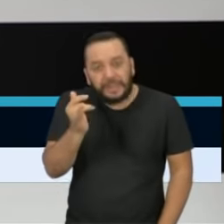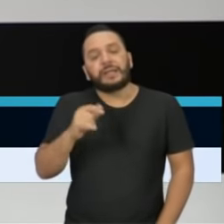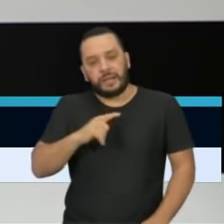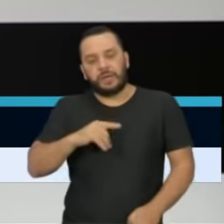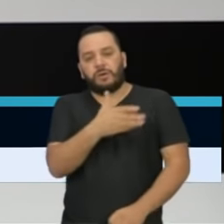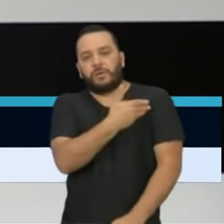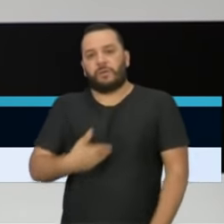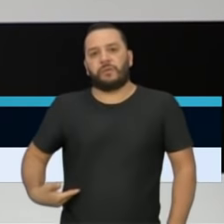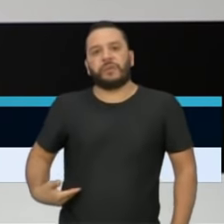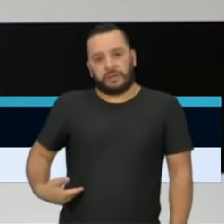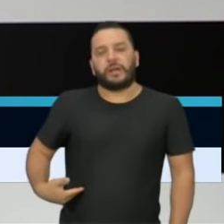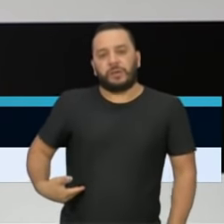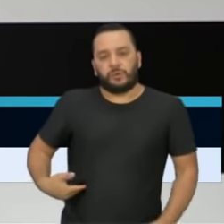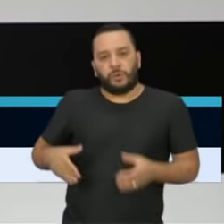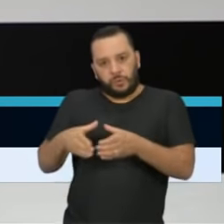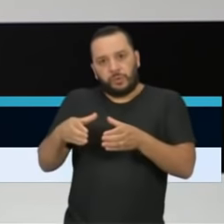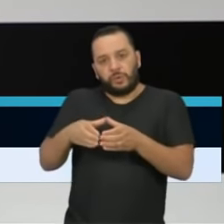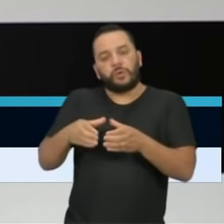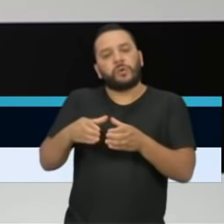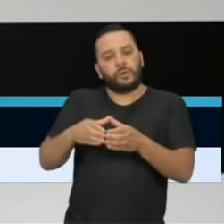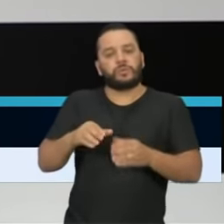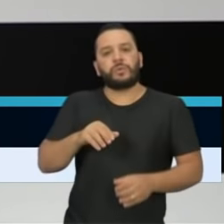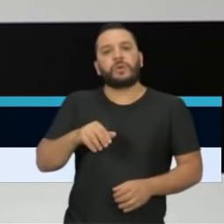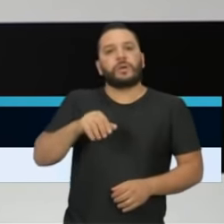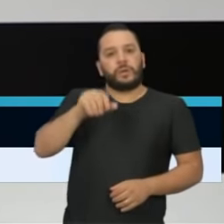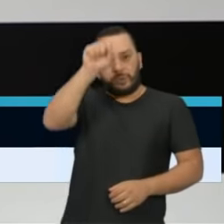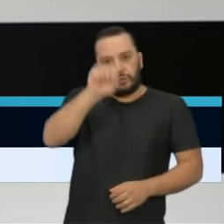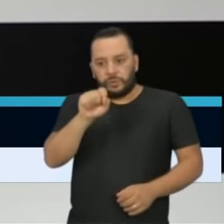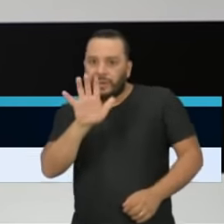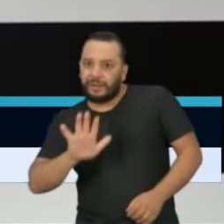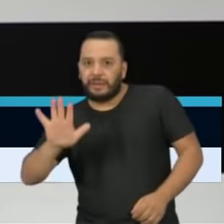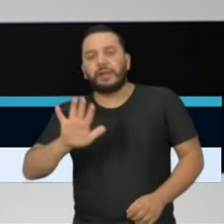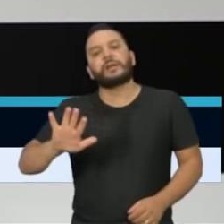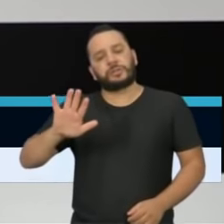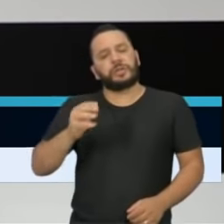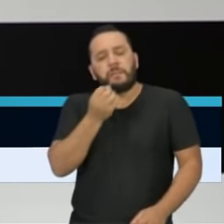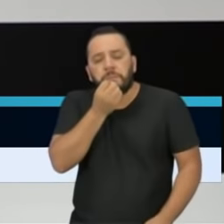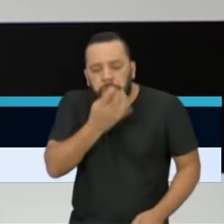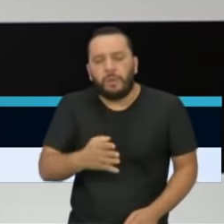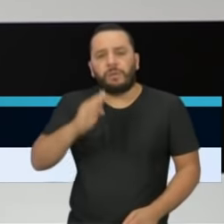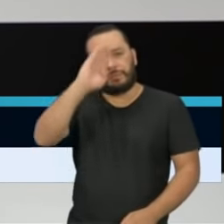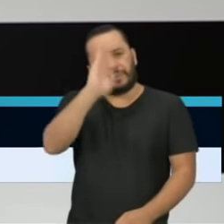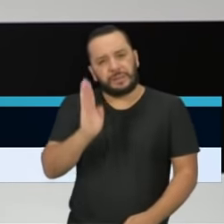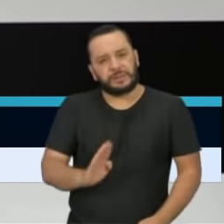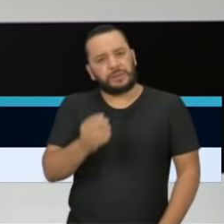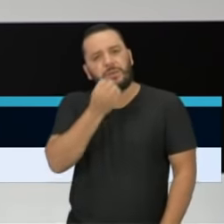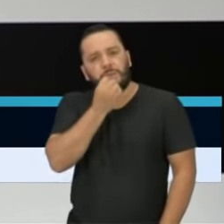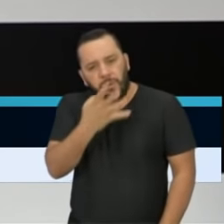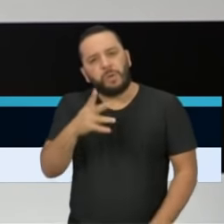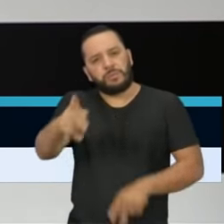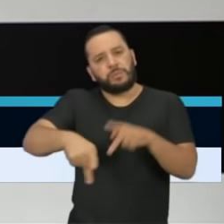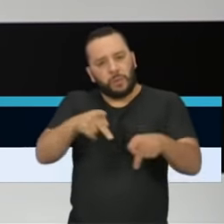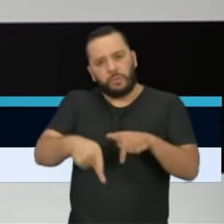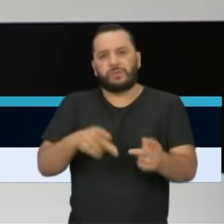mais entendimento tivermos no país, melhor para a nação e melhor para a sua